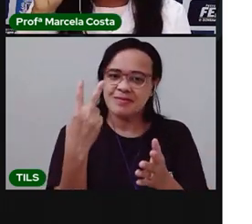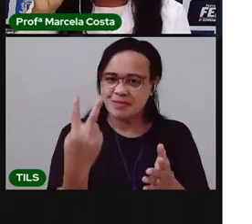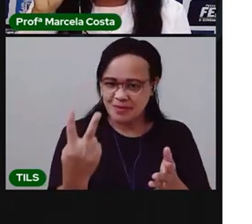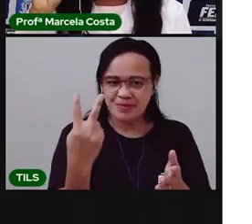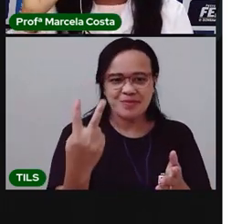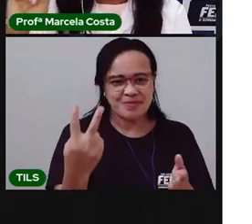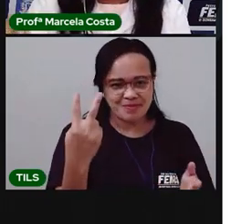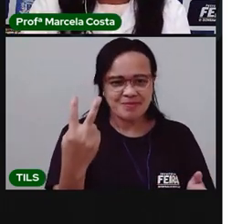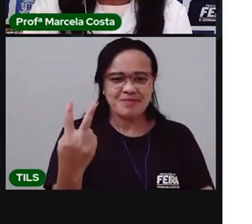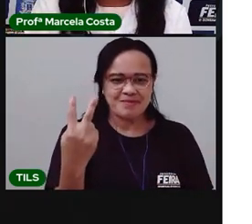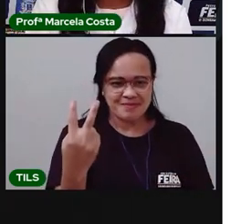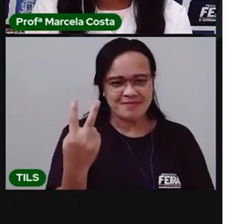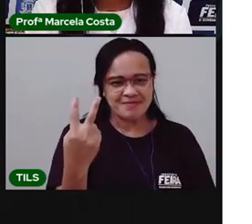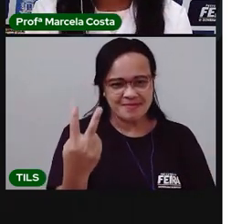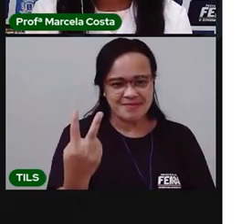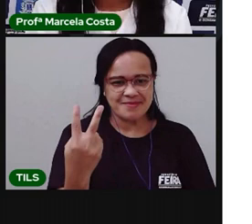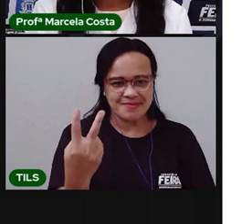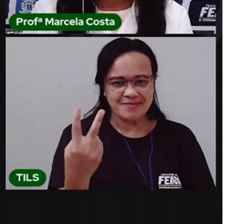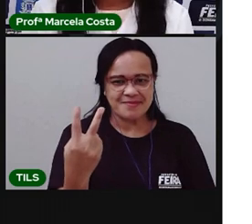Duas vezes.